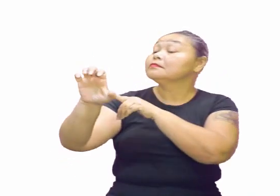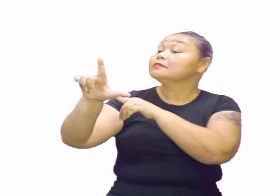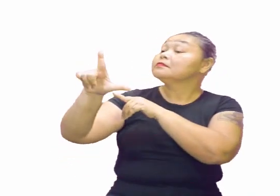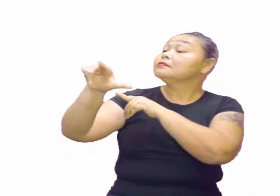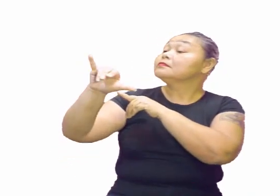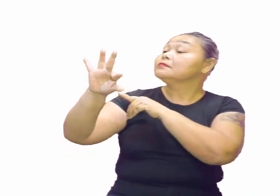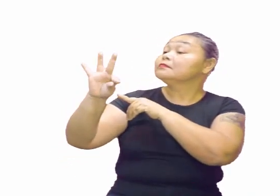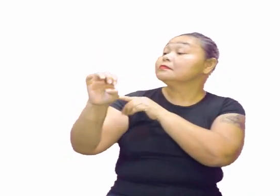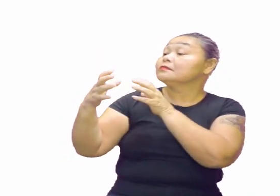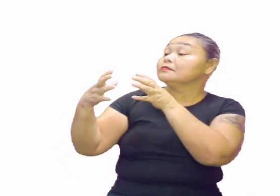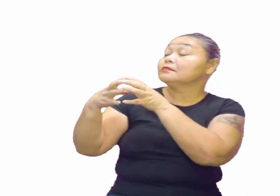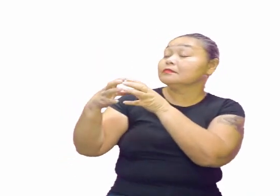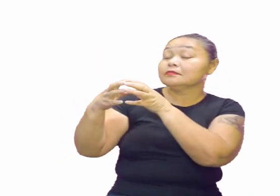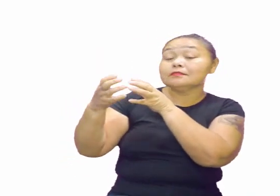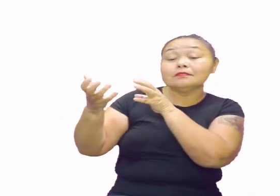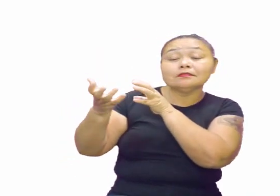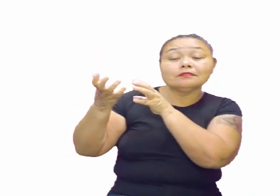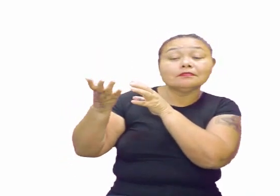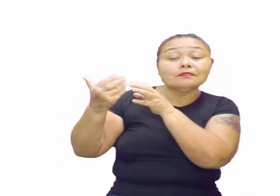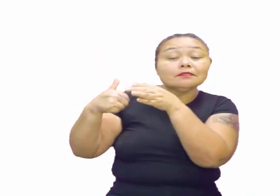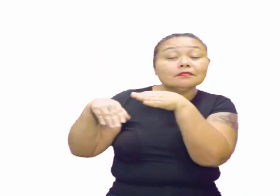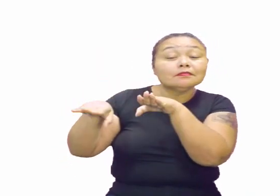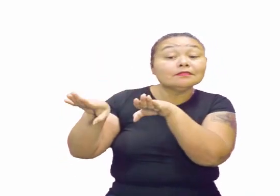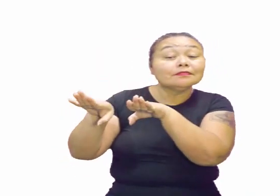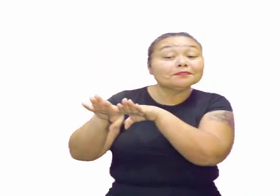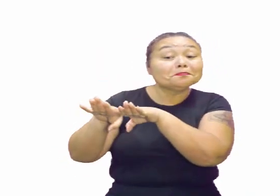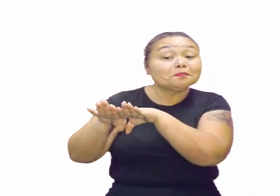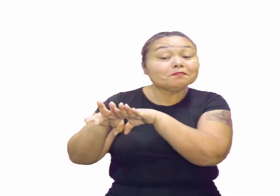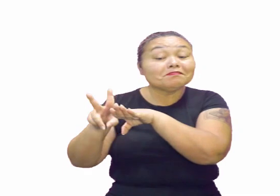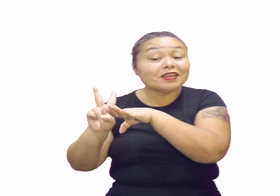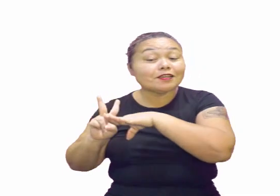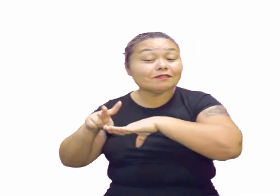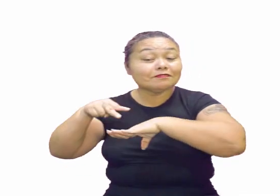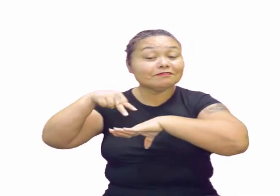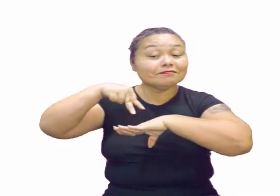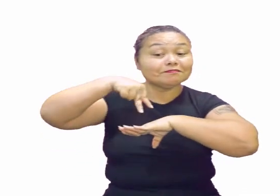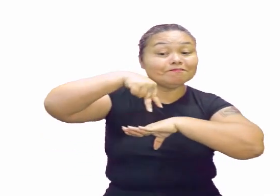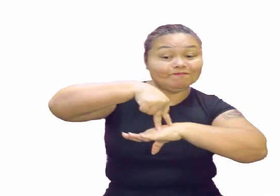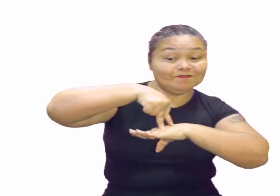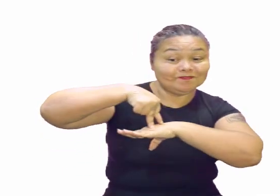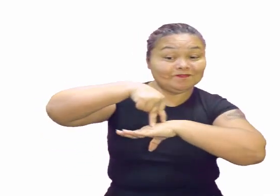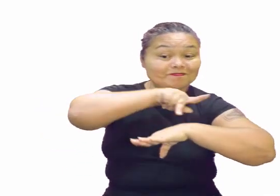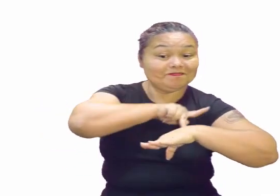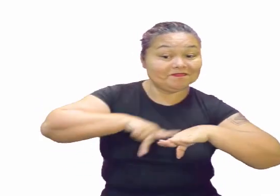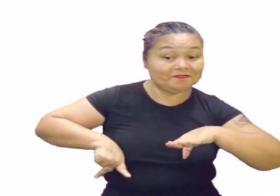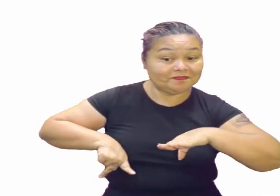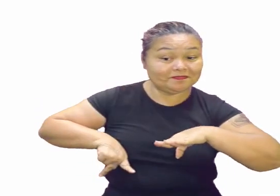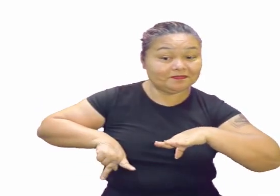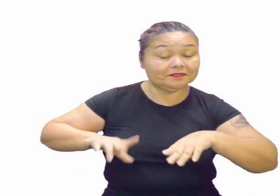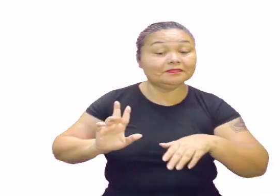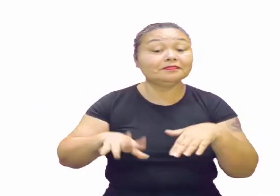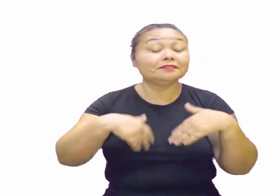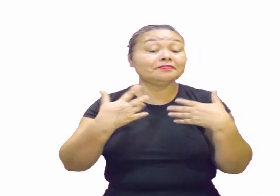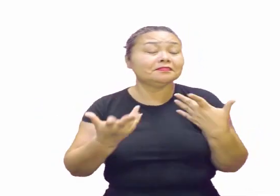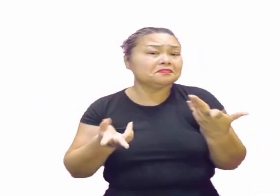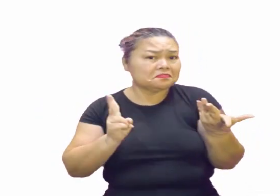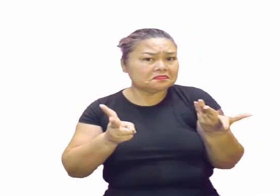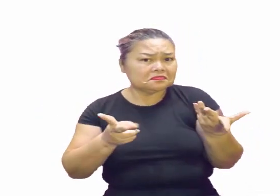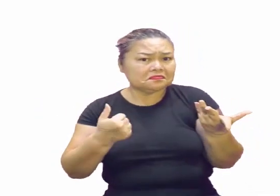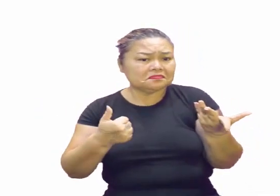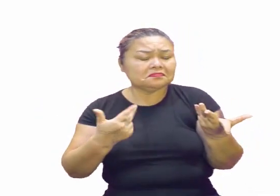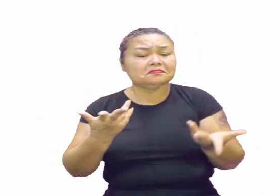que almejava também esse poder. Olha que interessante. Mas sempre foi assim,